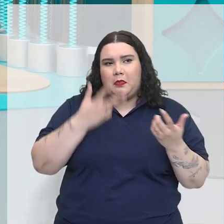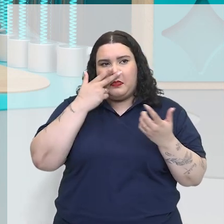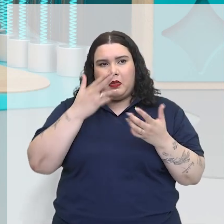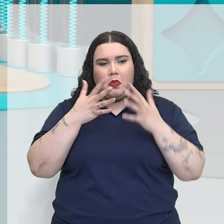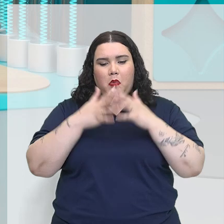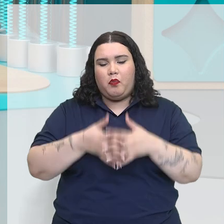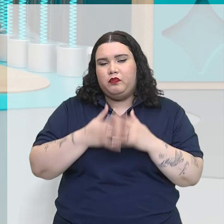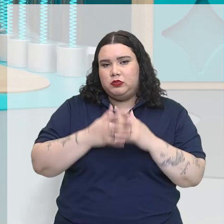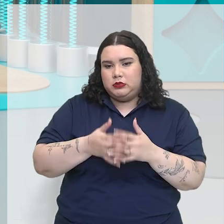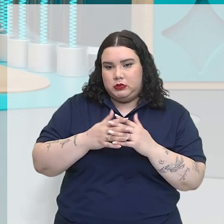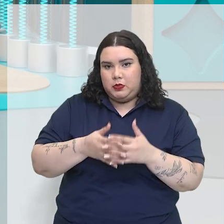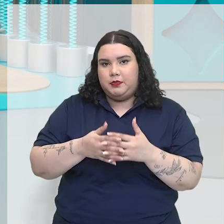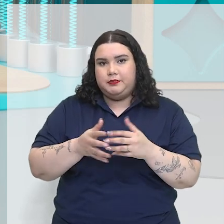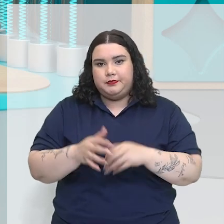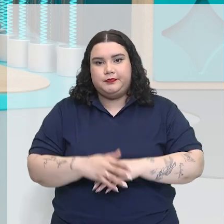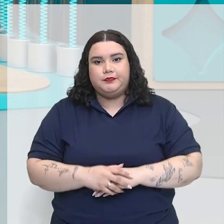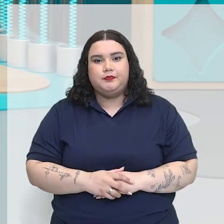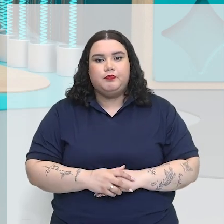é um paradoxo.